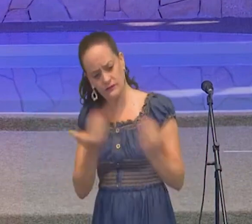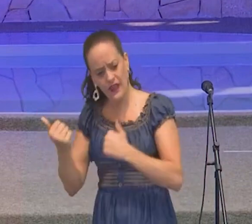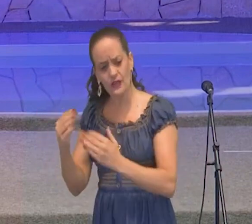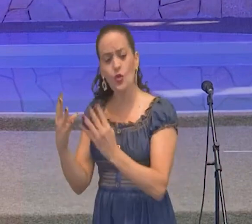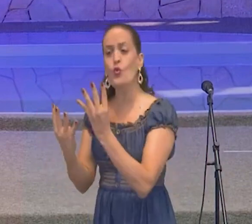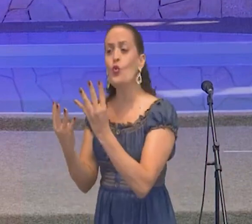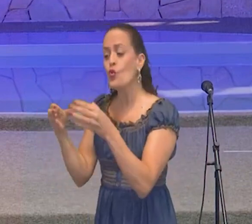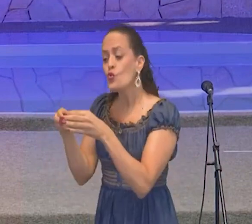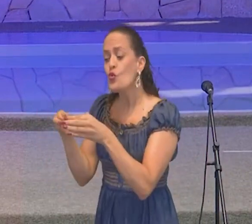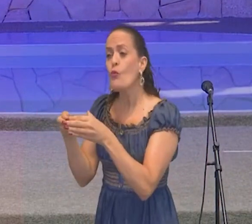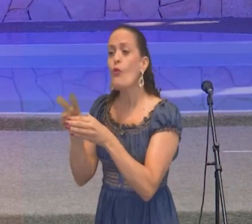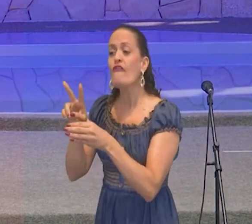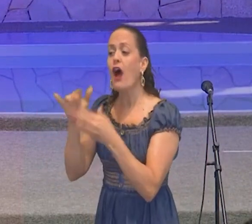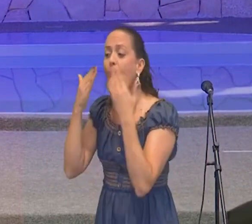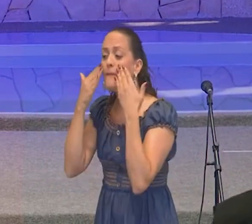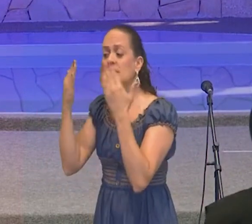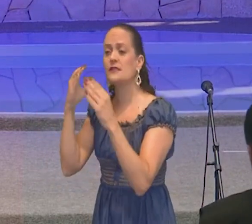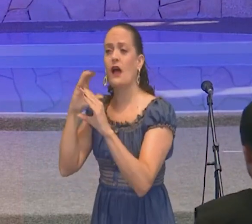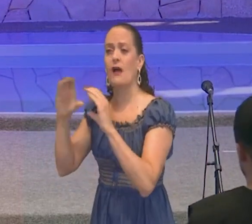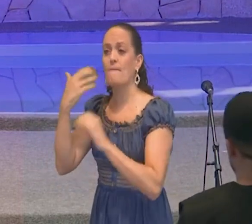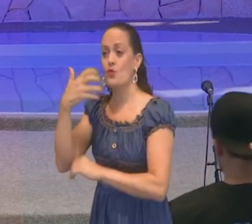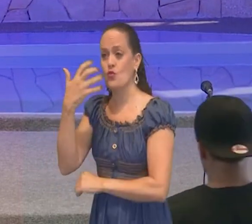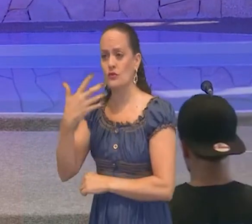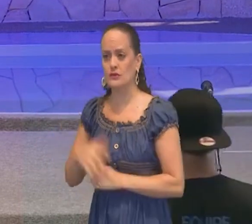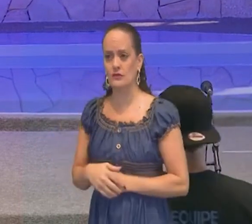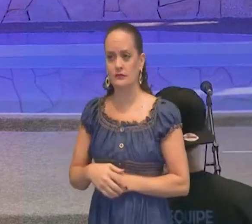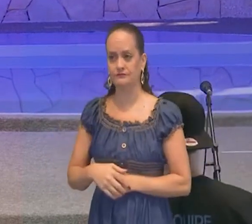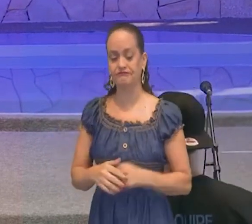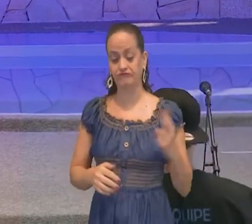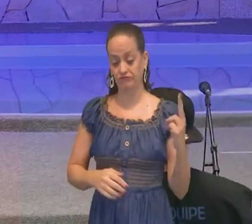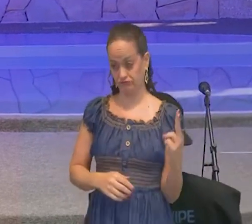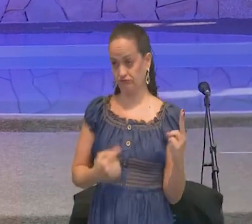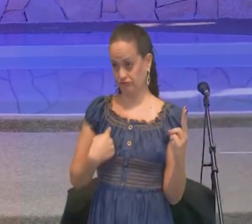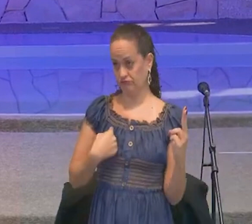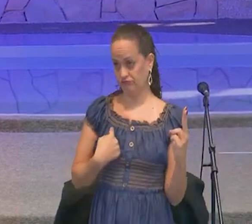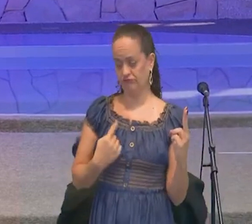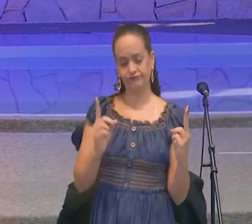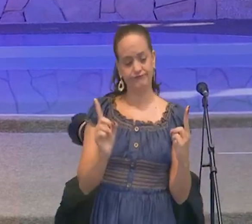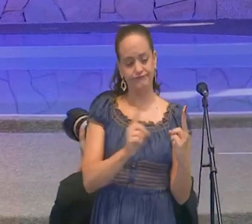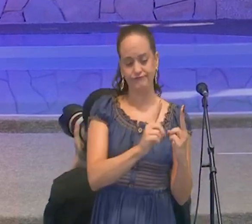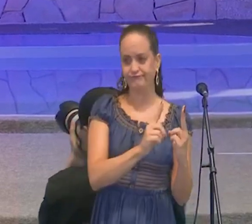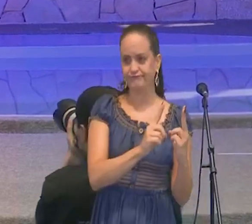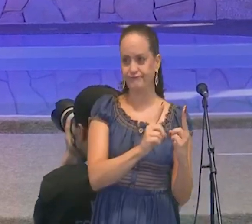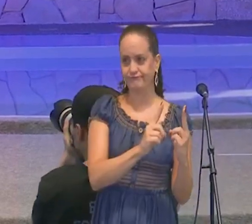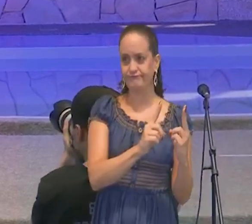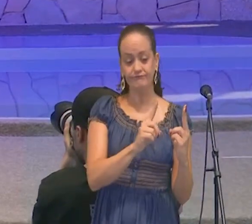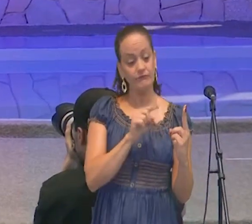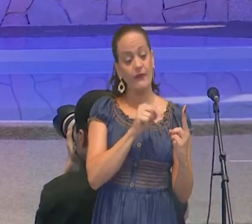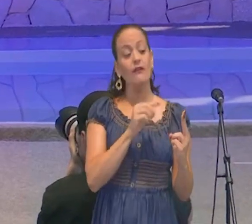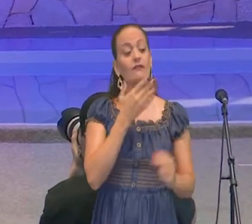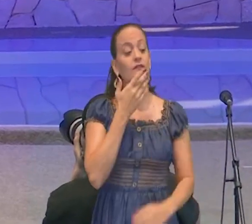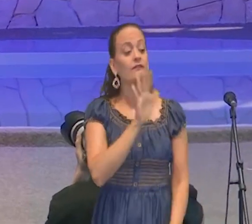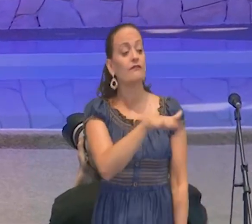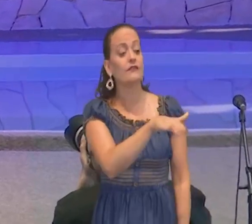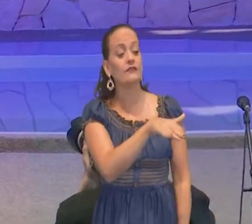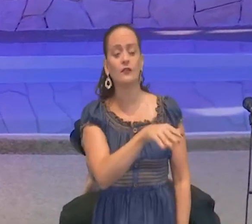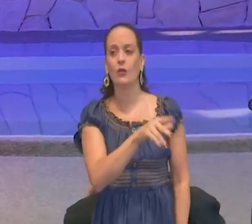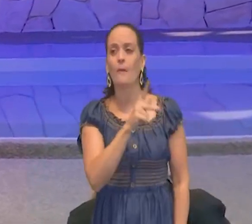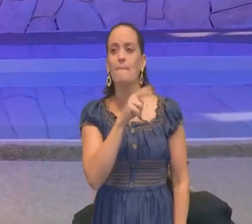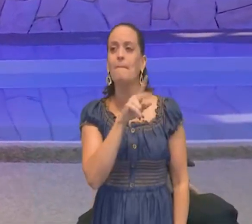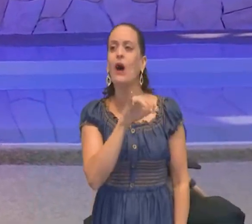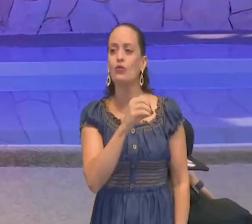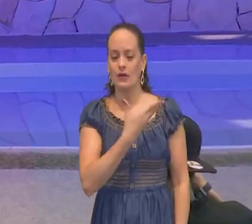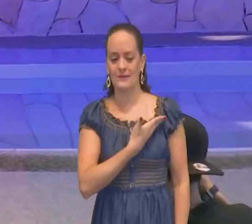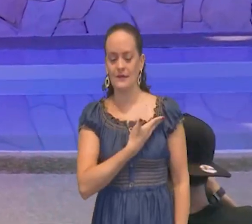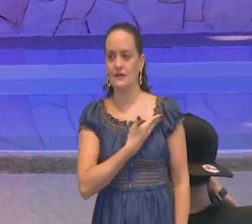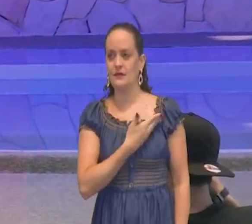vai cantar. E ao falar isso, o Isaac disse o seguinte: Paulo, eu não